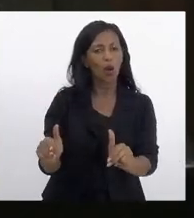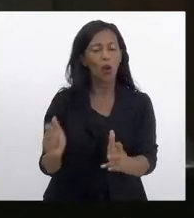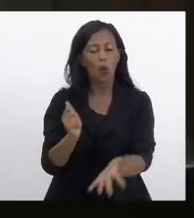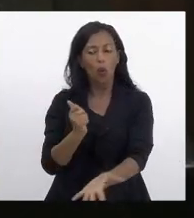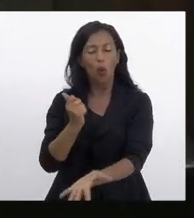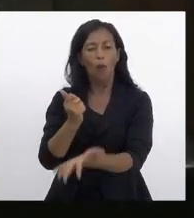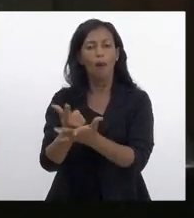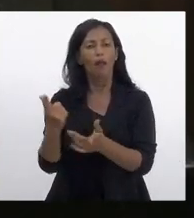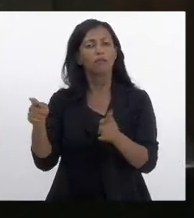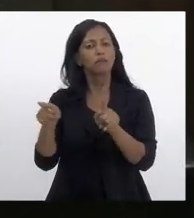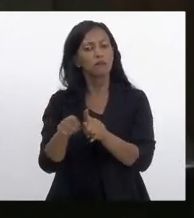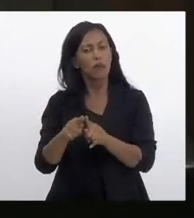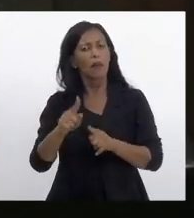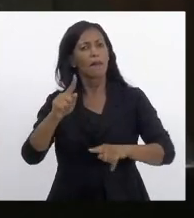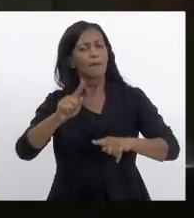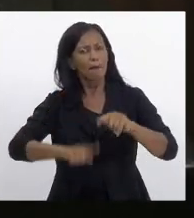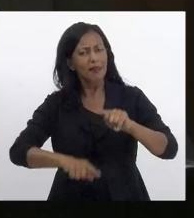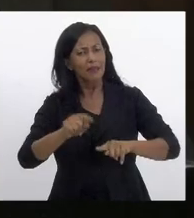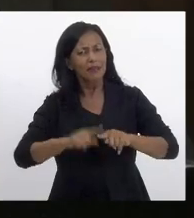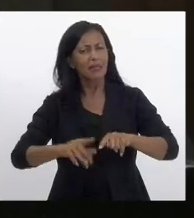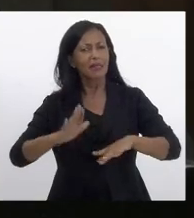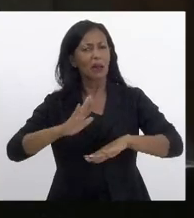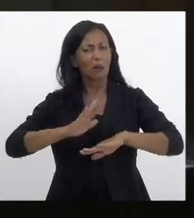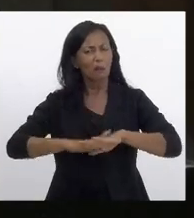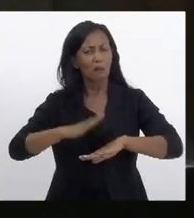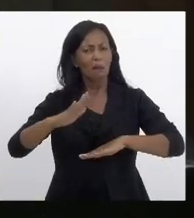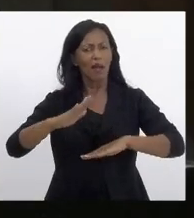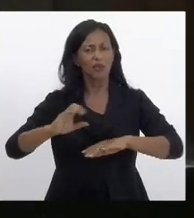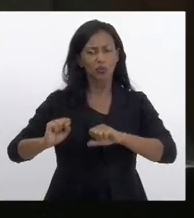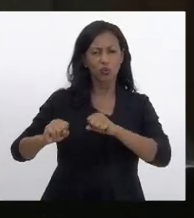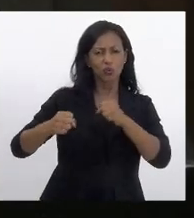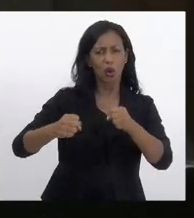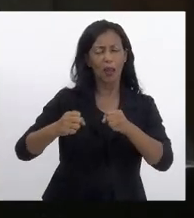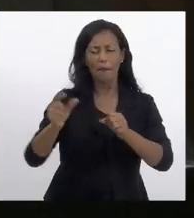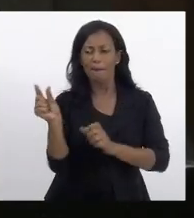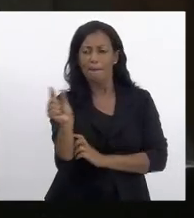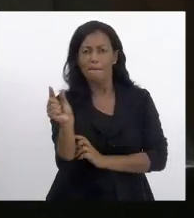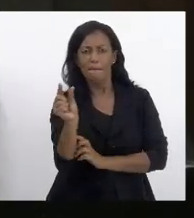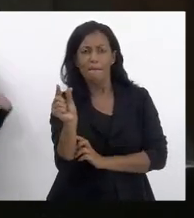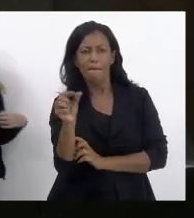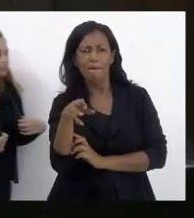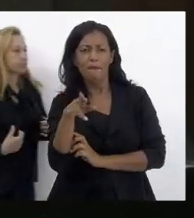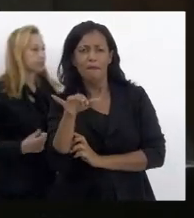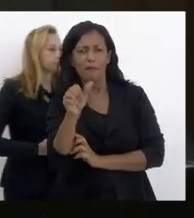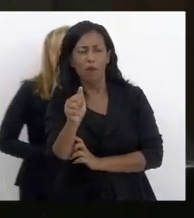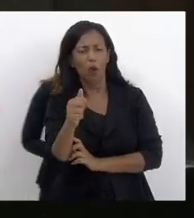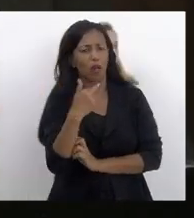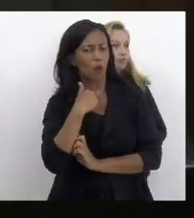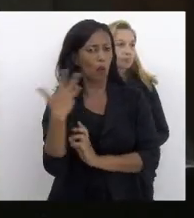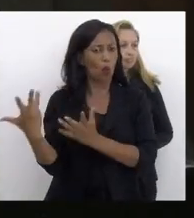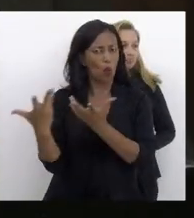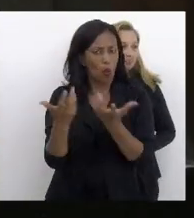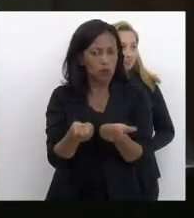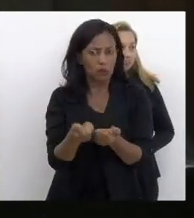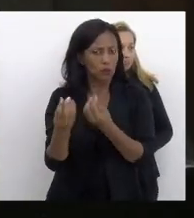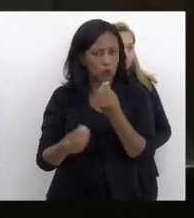Compraram, inclusive, equipamentos mais arrojados, com maior capacidade de memória. Então, é inaceitável, em primeiro lugar, que